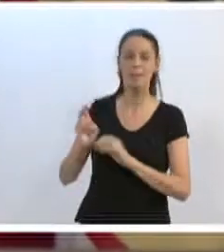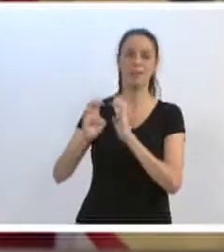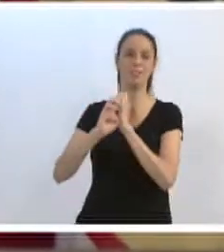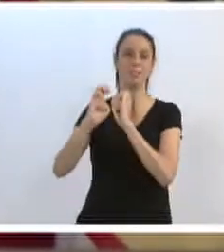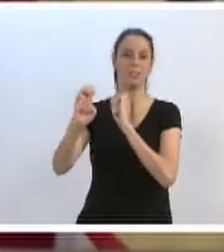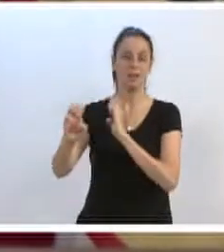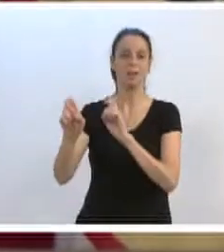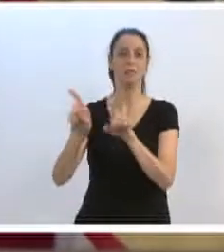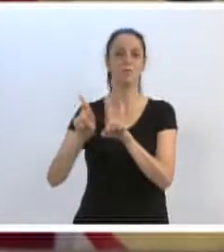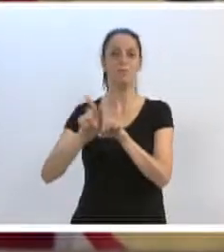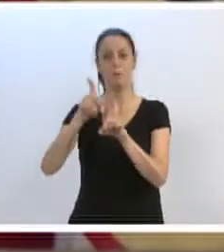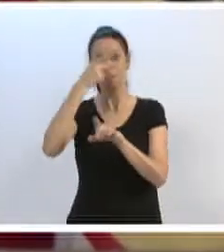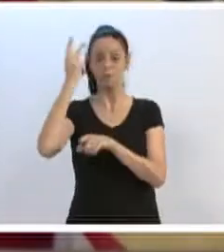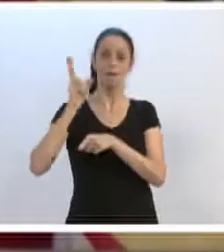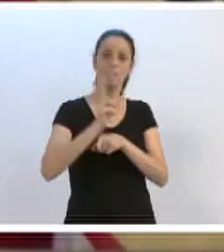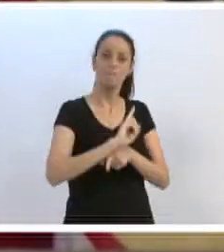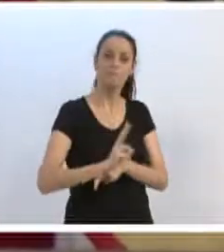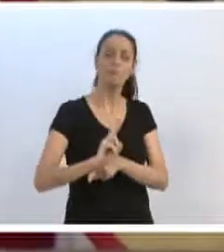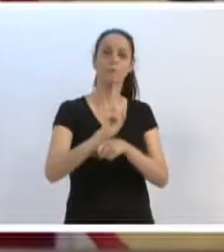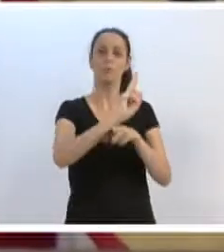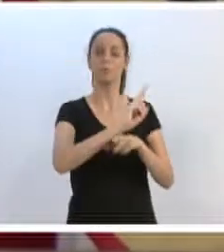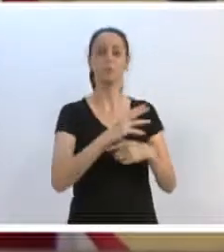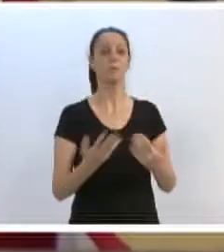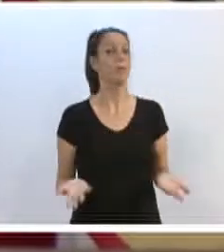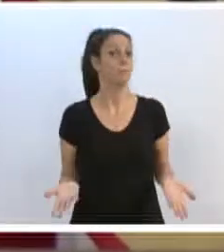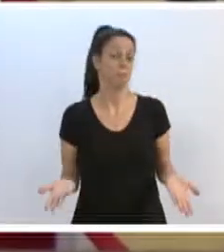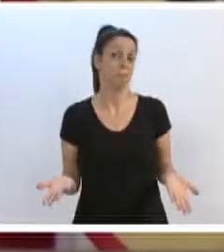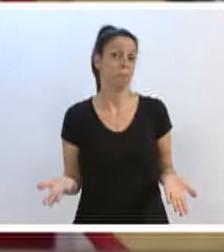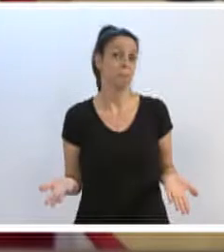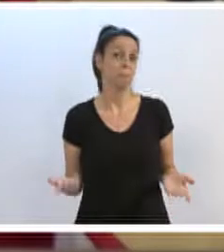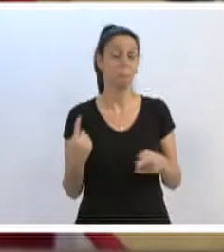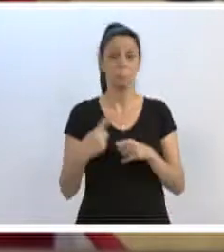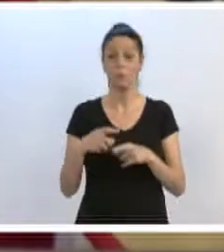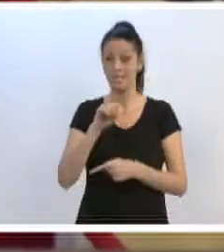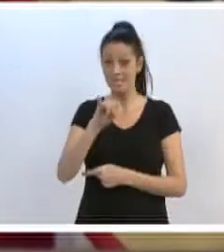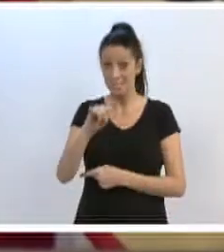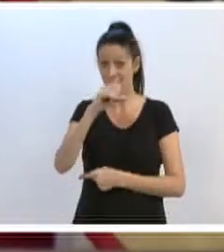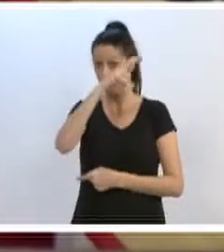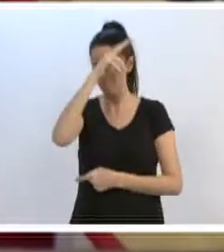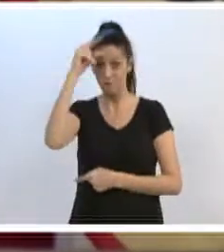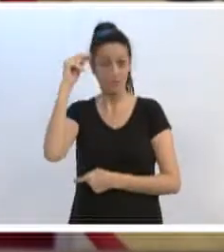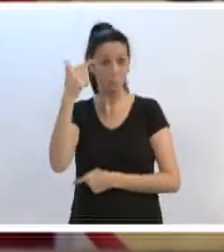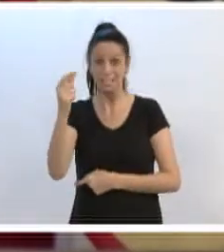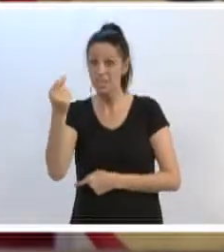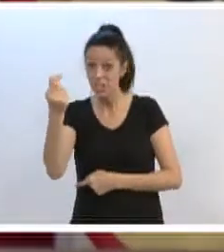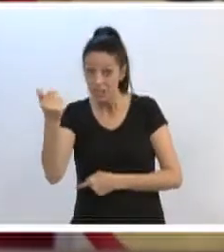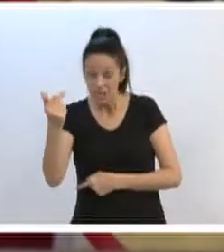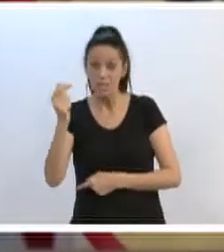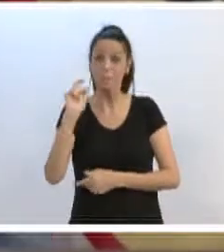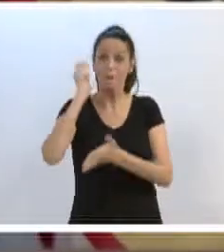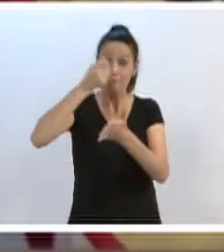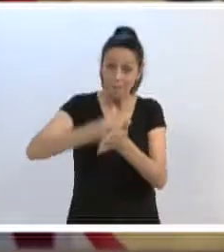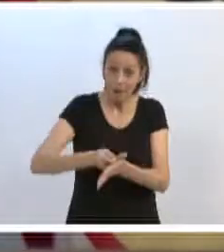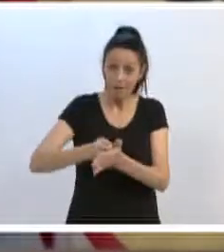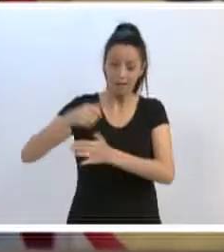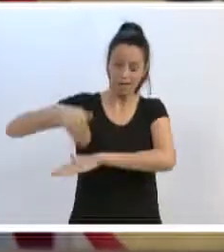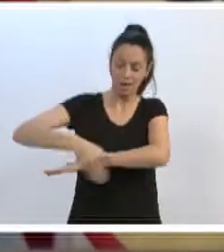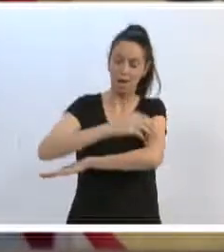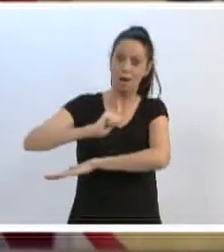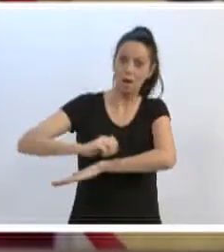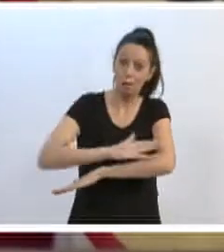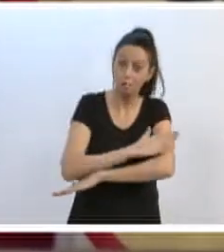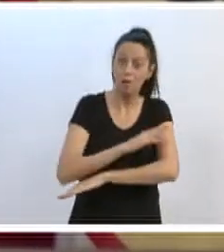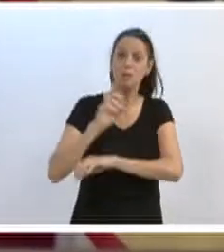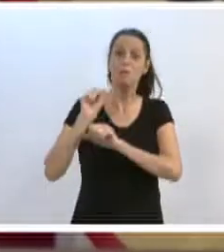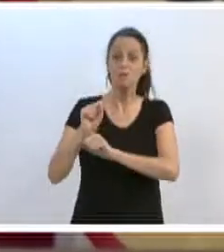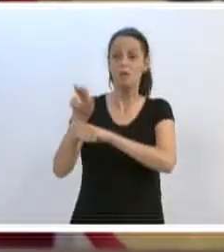projetos e fiscalizar. Já que o prefeito não tem o dinheiro para fazer a parte dela, e os moradores estão fazendo particular, pagando toda a área, a prefeitura